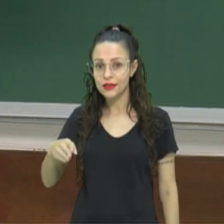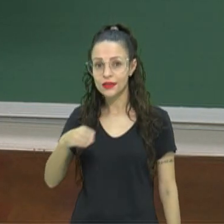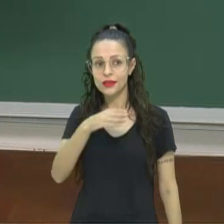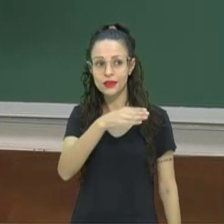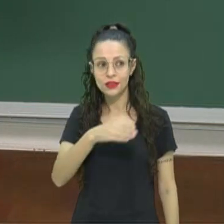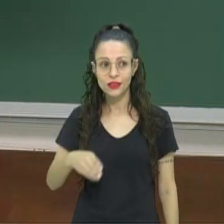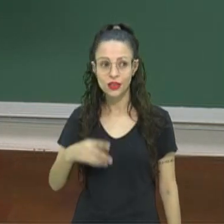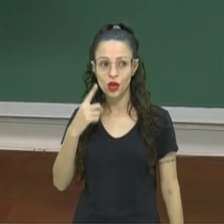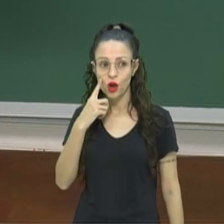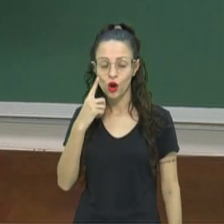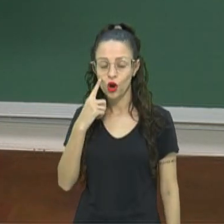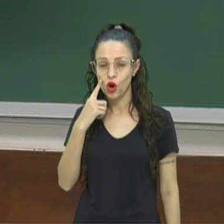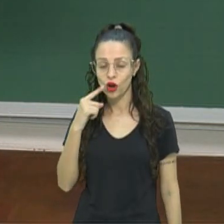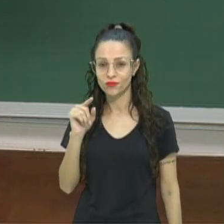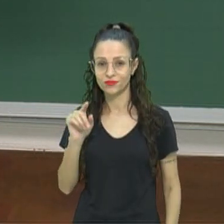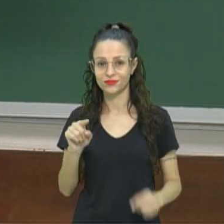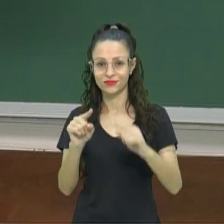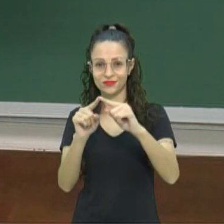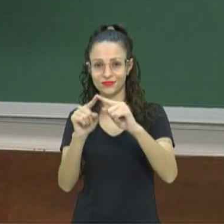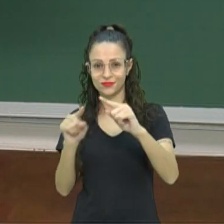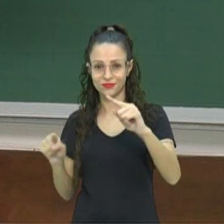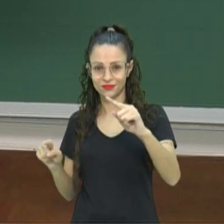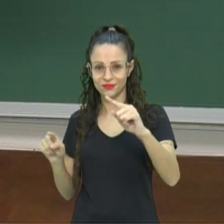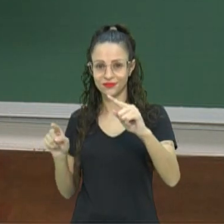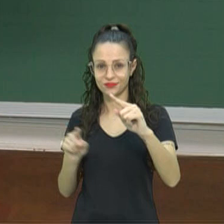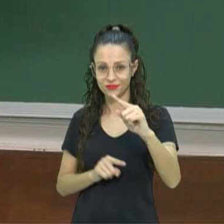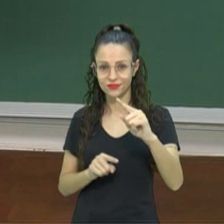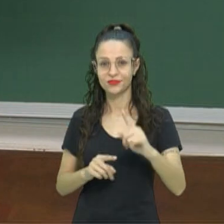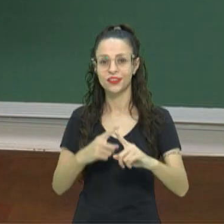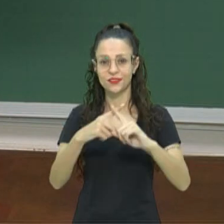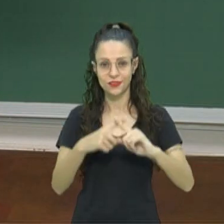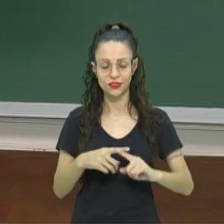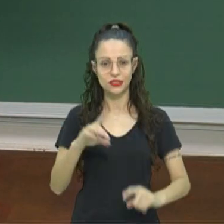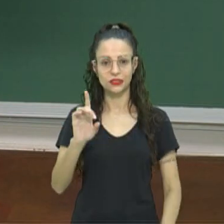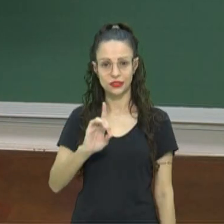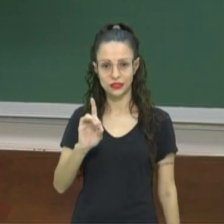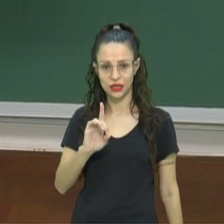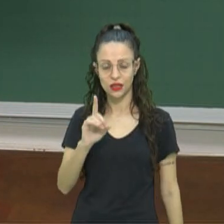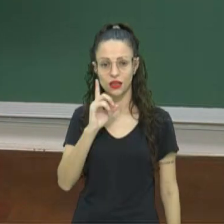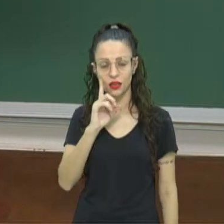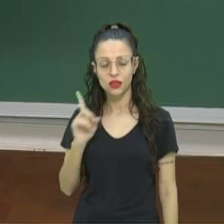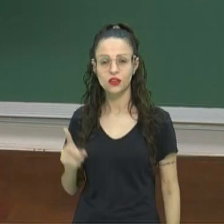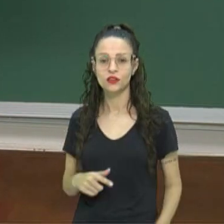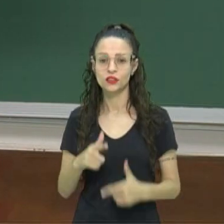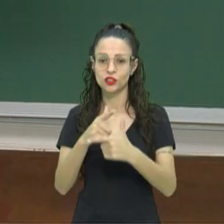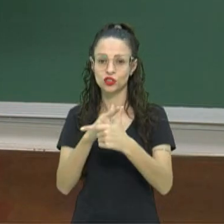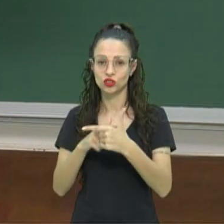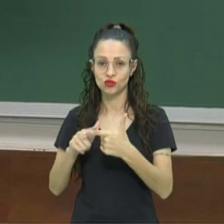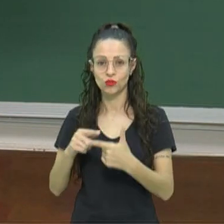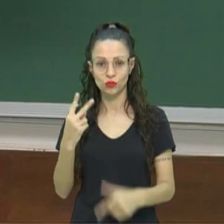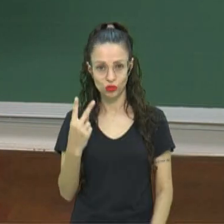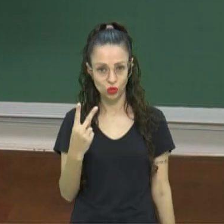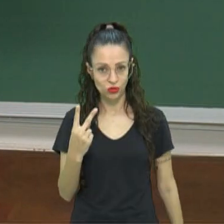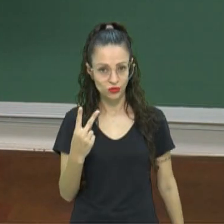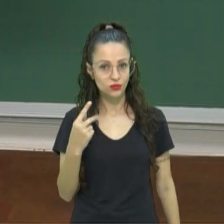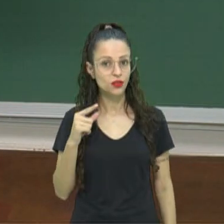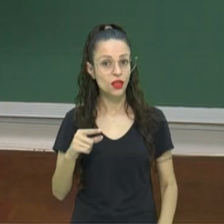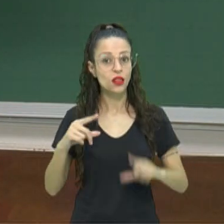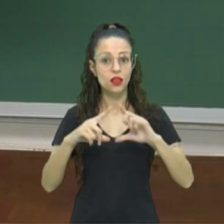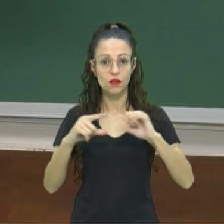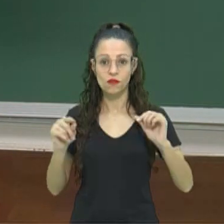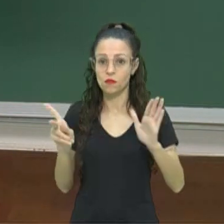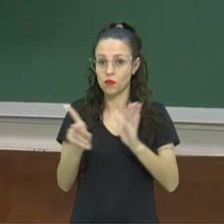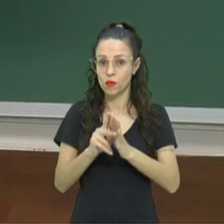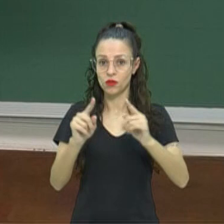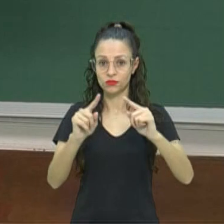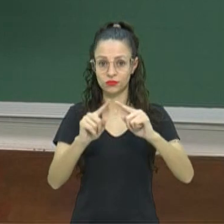Dzão, lembram? Diagonal maior, vezes o Dzinho, que é a diagonal menor, e eu divido por 2. Essa é a fórmula da área